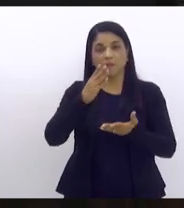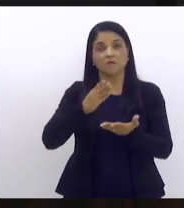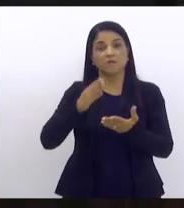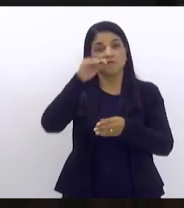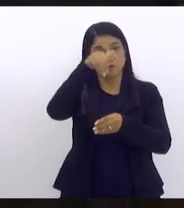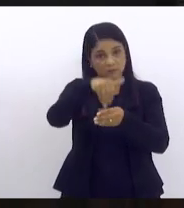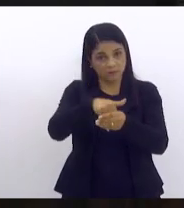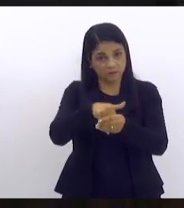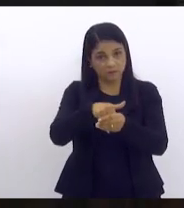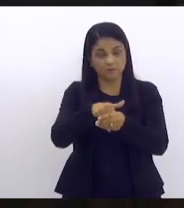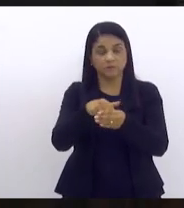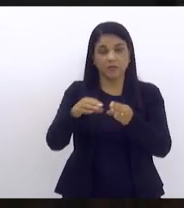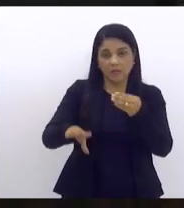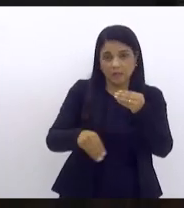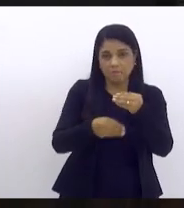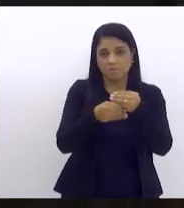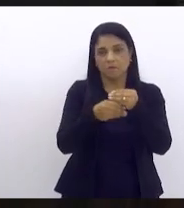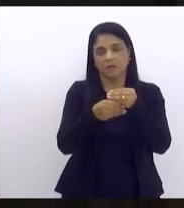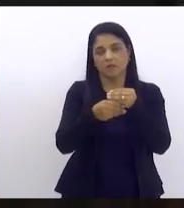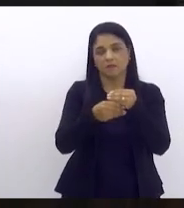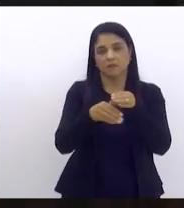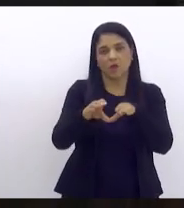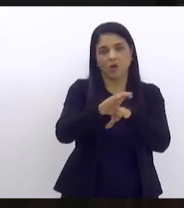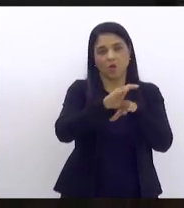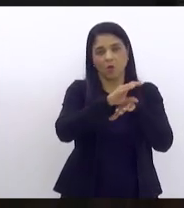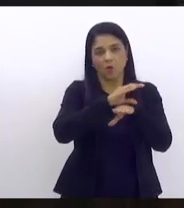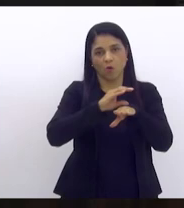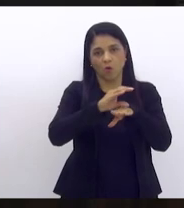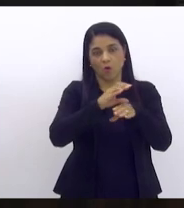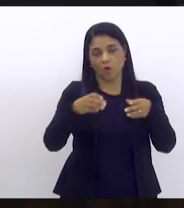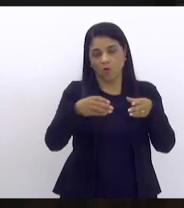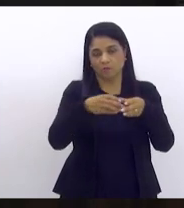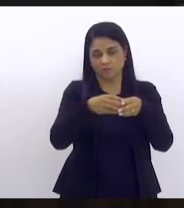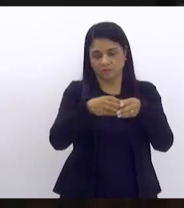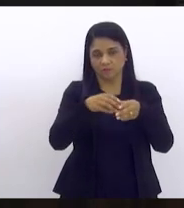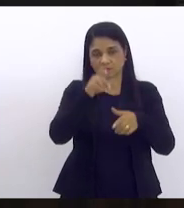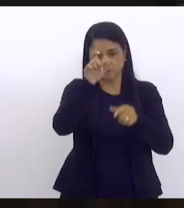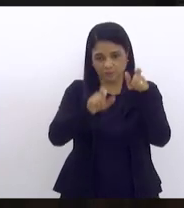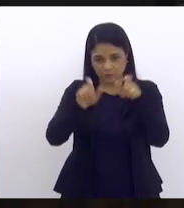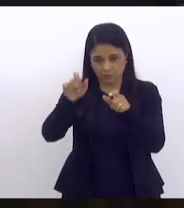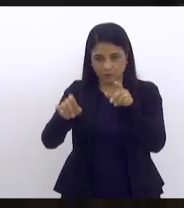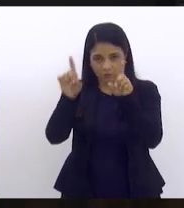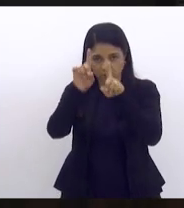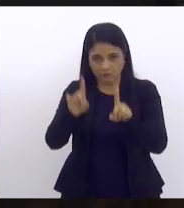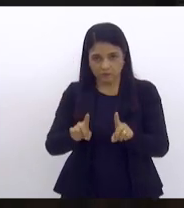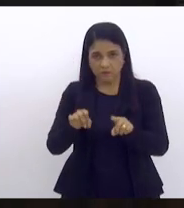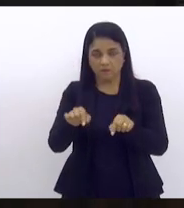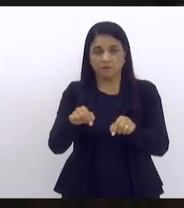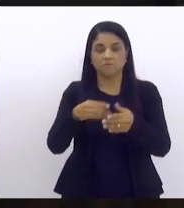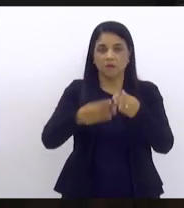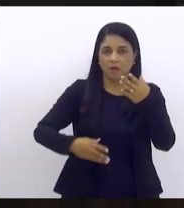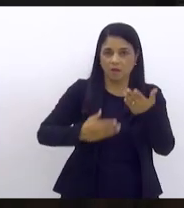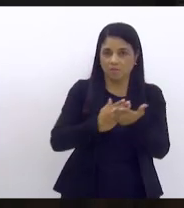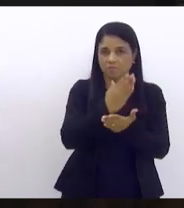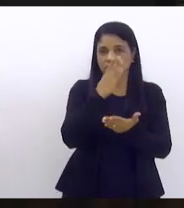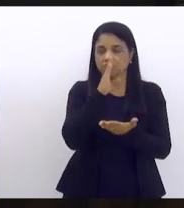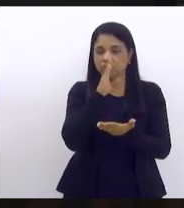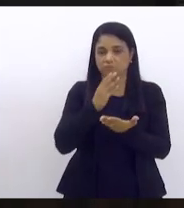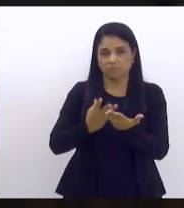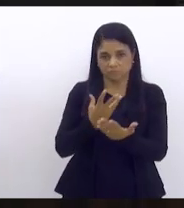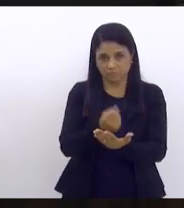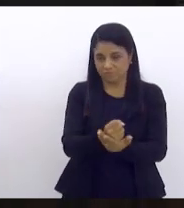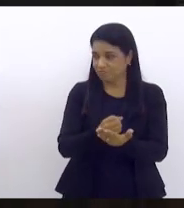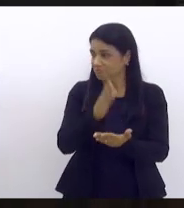Em votação, a emenda da Comissão de Pessoa com Deficiência. Senhores que aprovam, permaneçam como estão. Aprovado.